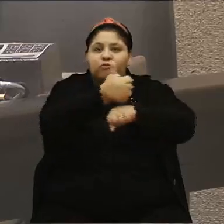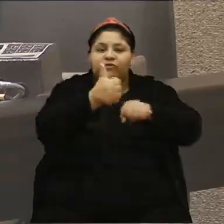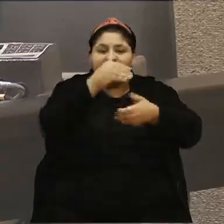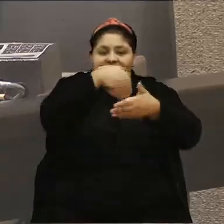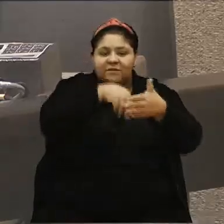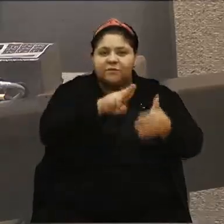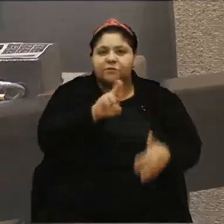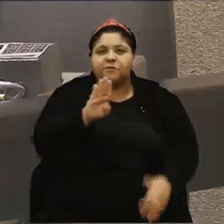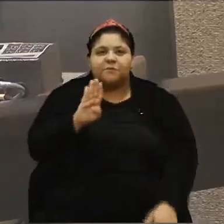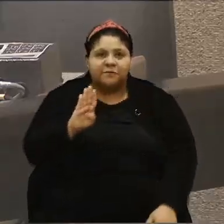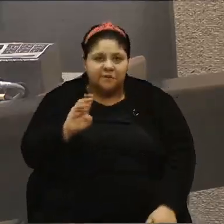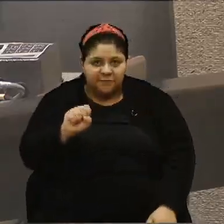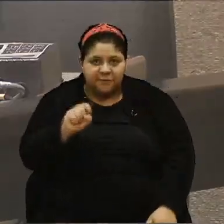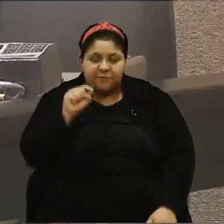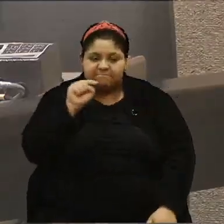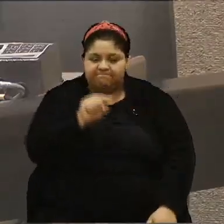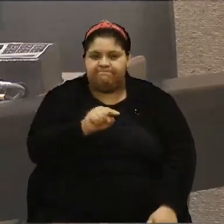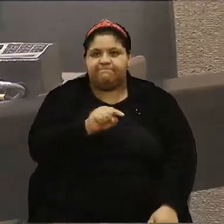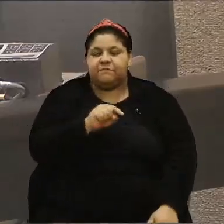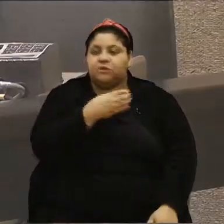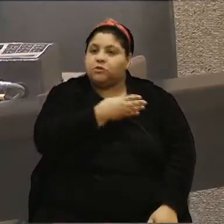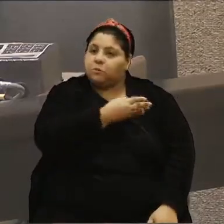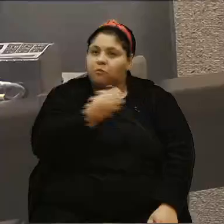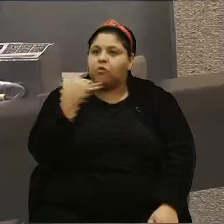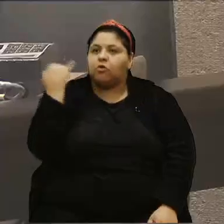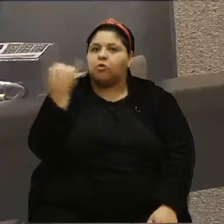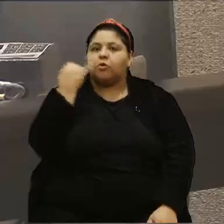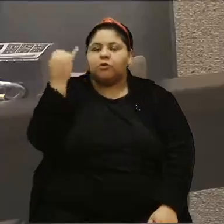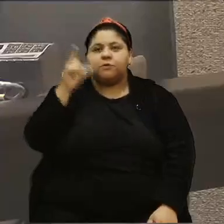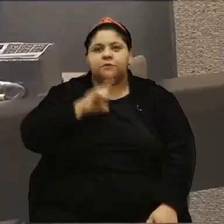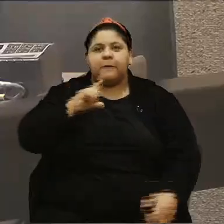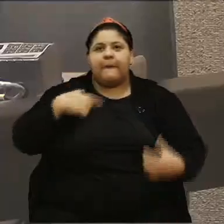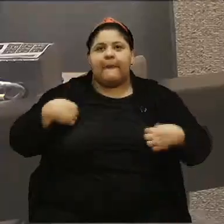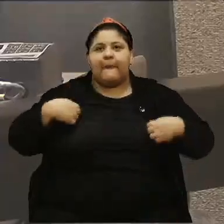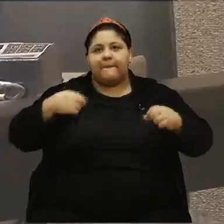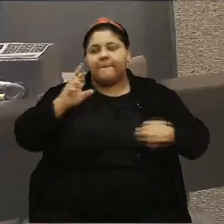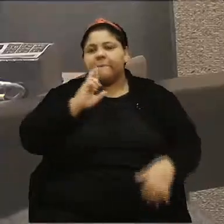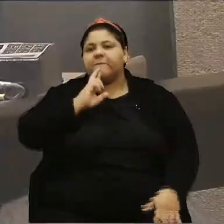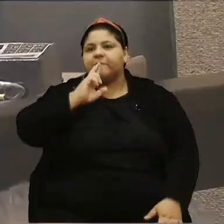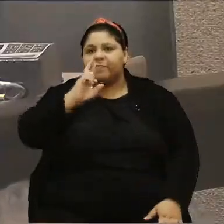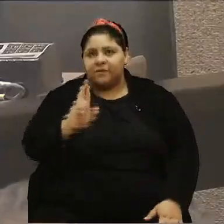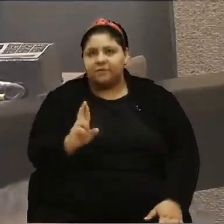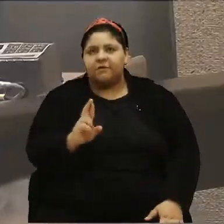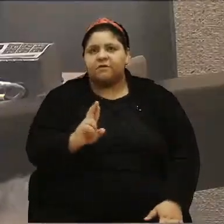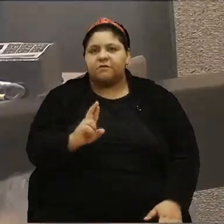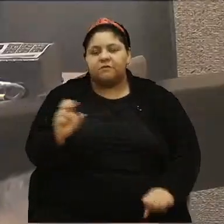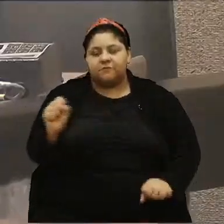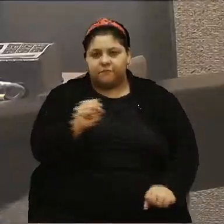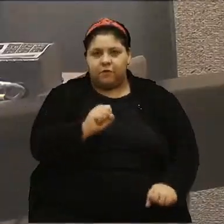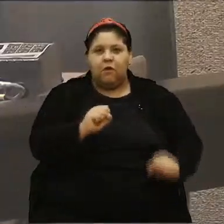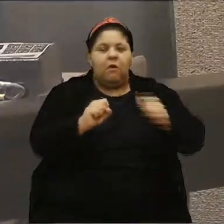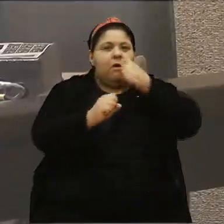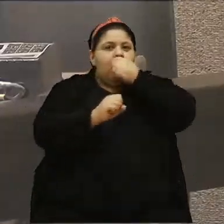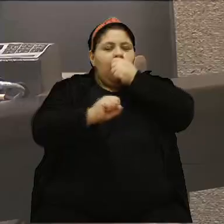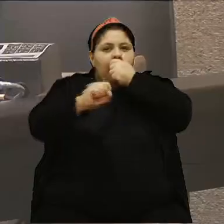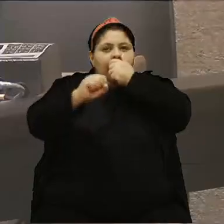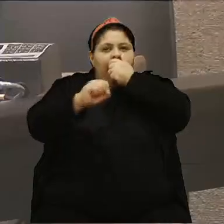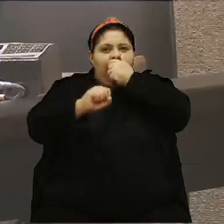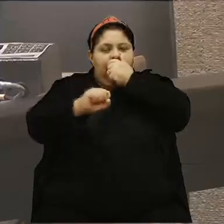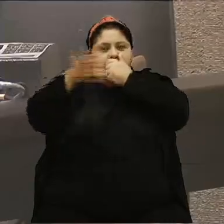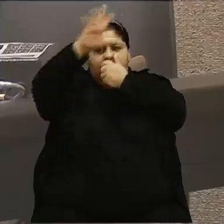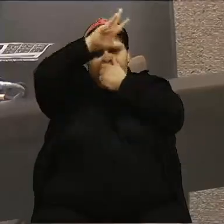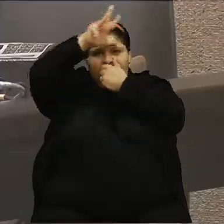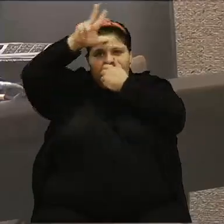UBSs. Então, isso é muito importante, a gente ter essas respostas do Poder Executivo